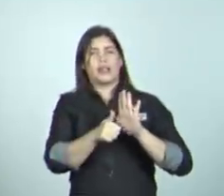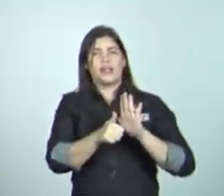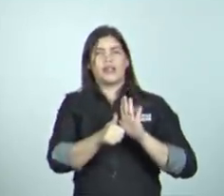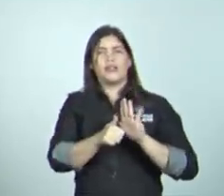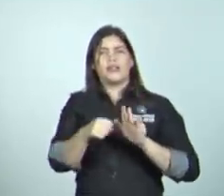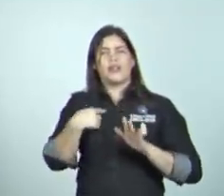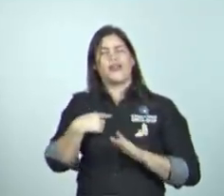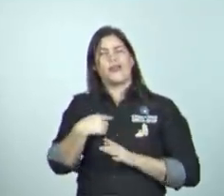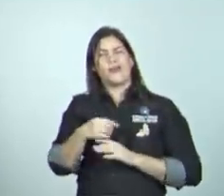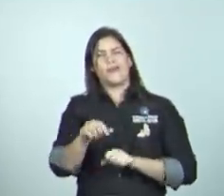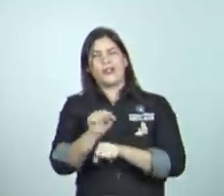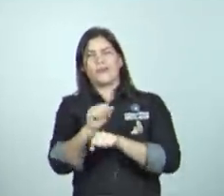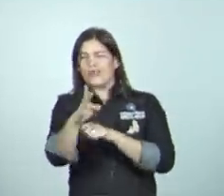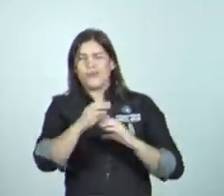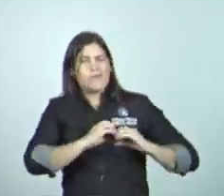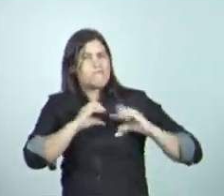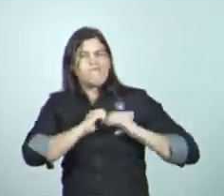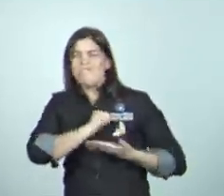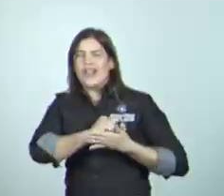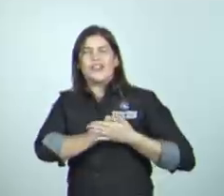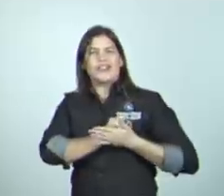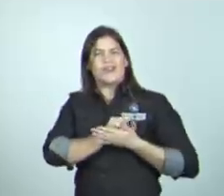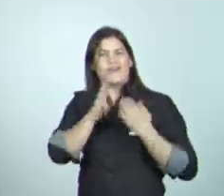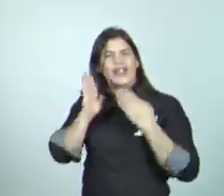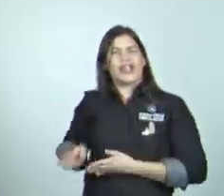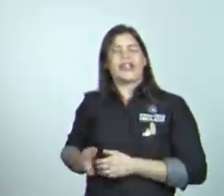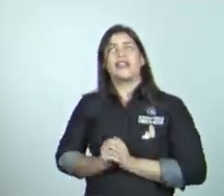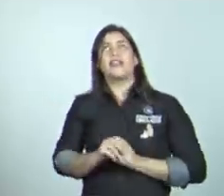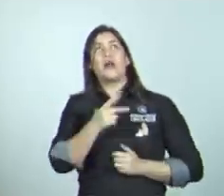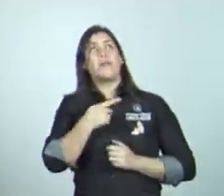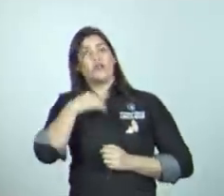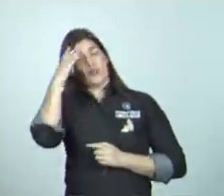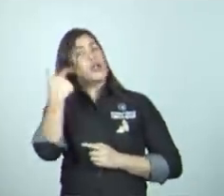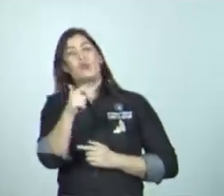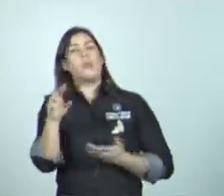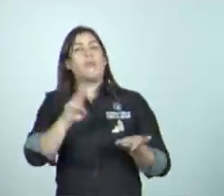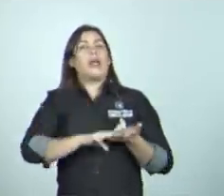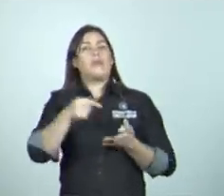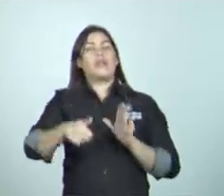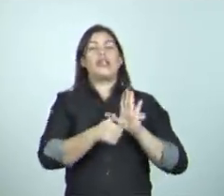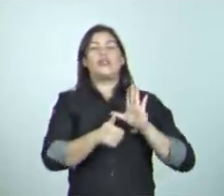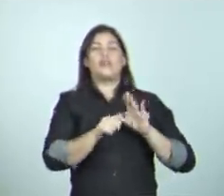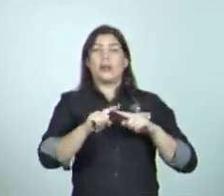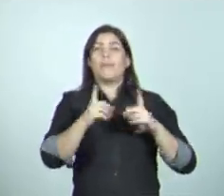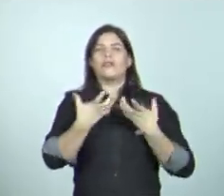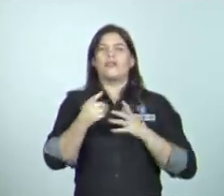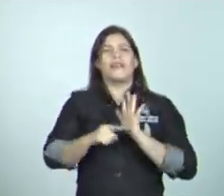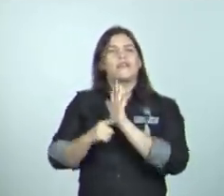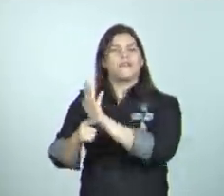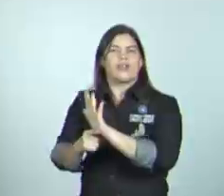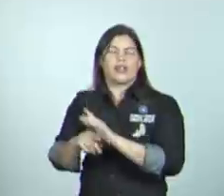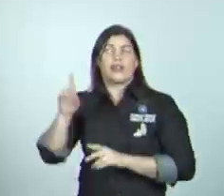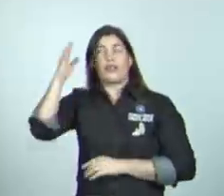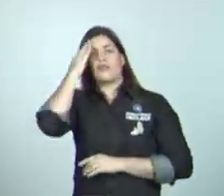conto com a sua fidelidade com a sua paixão ela passou no som na igreja queria ajudar deus tá vendo deus sabe de